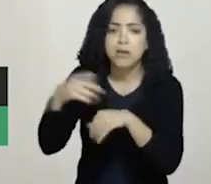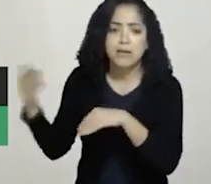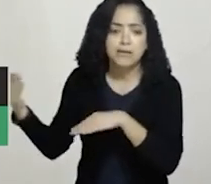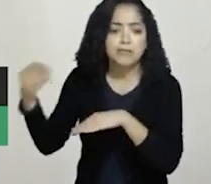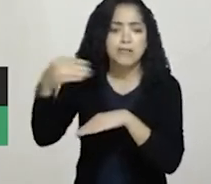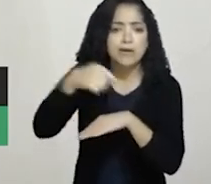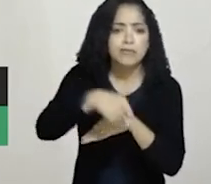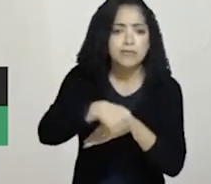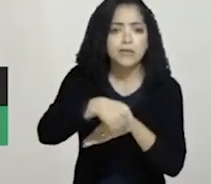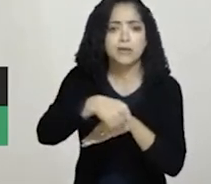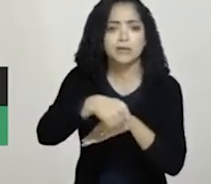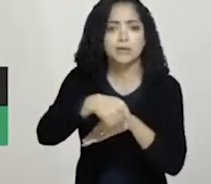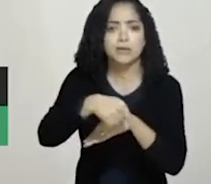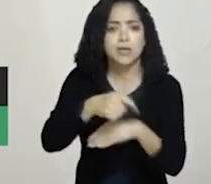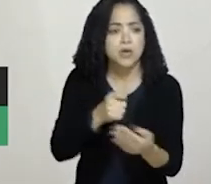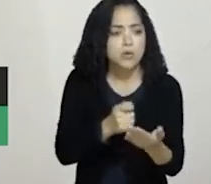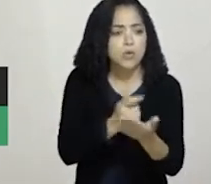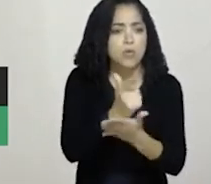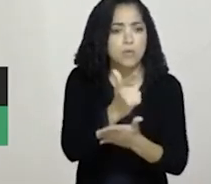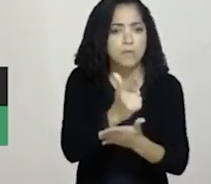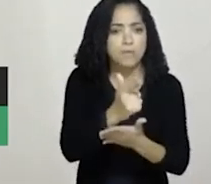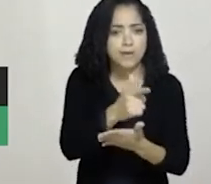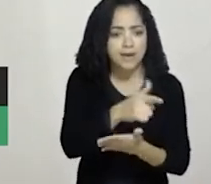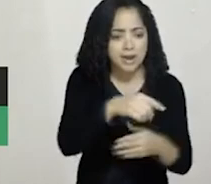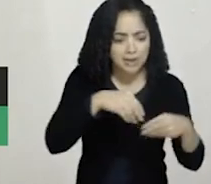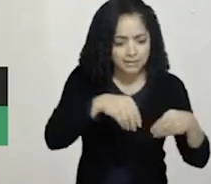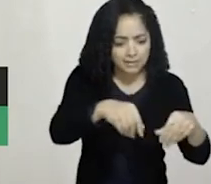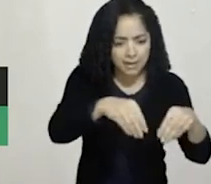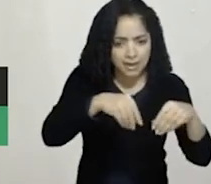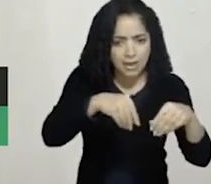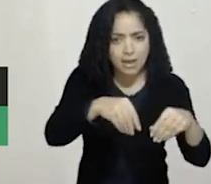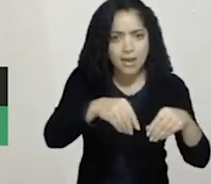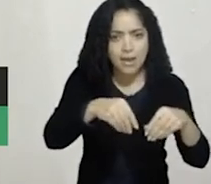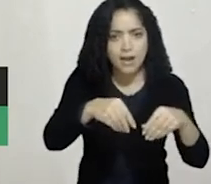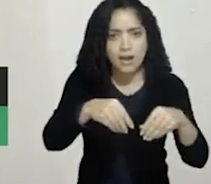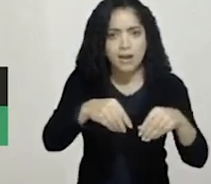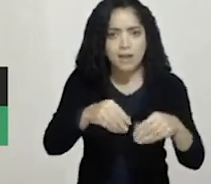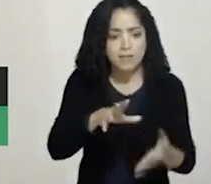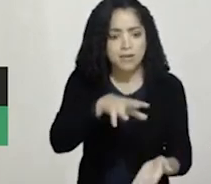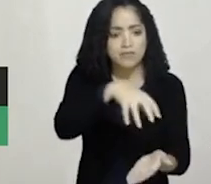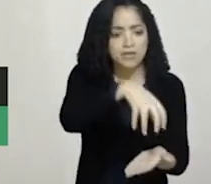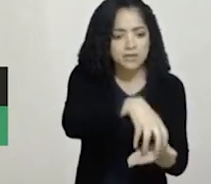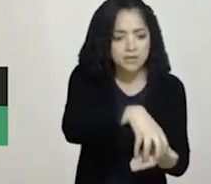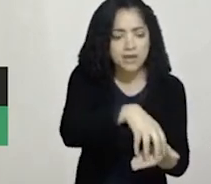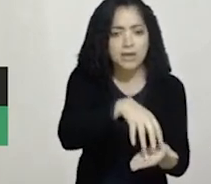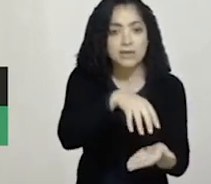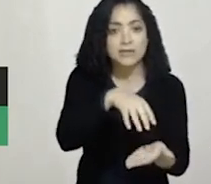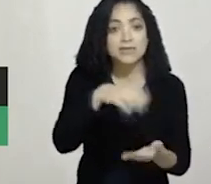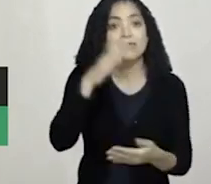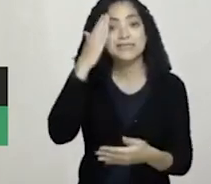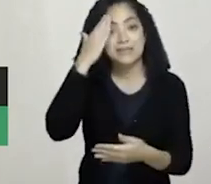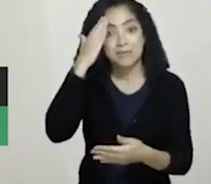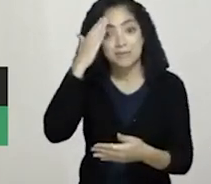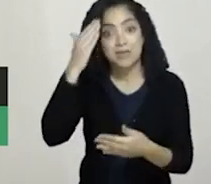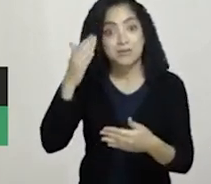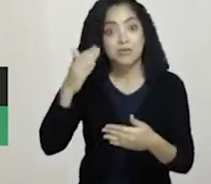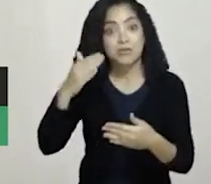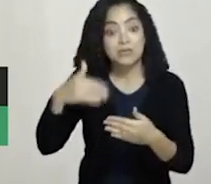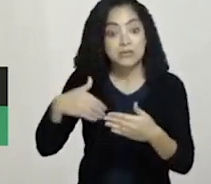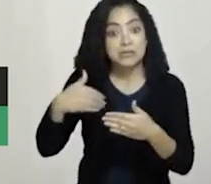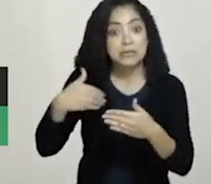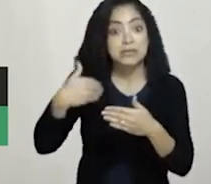Brasil e comprar um pedaço de terra para colocar a sua indústria aqui sabendo que no dia seguinte